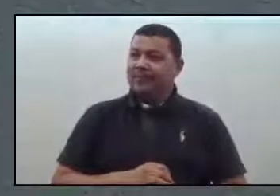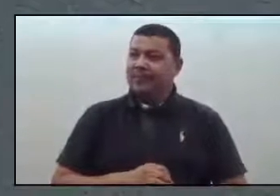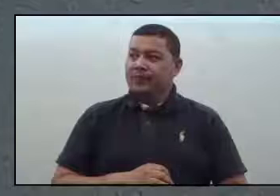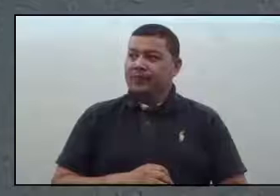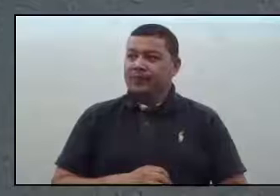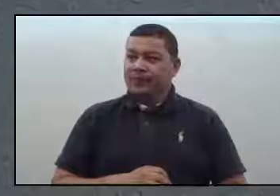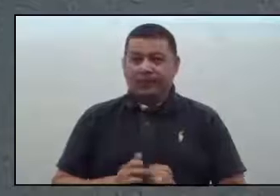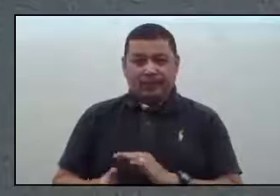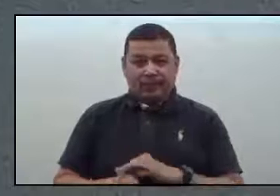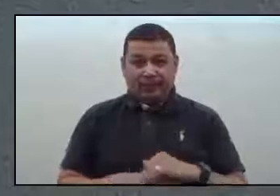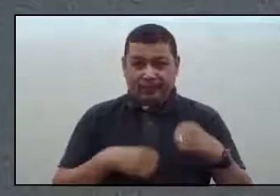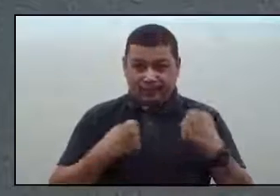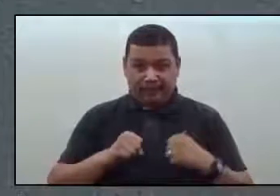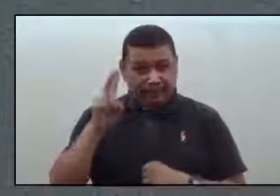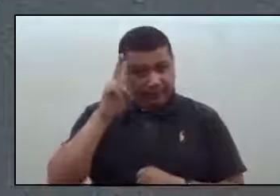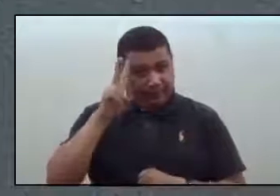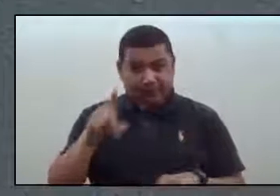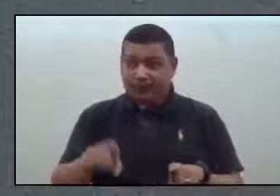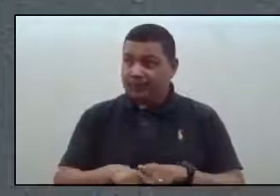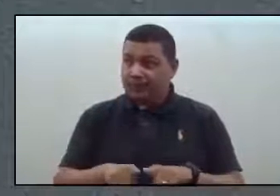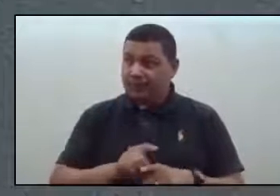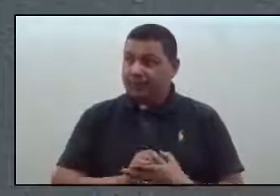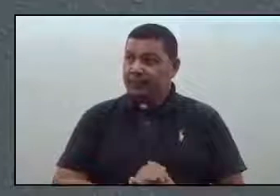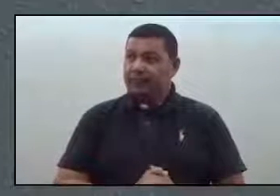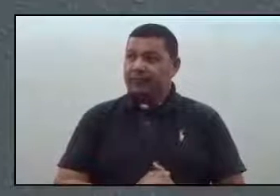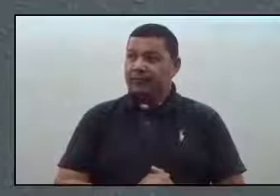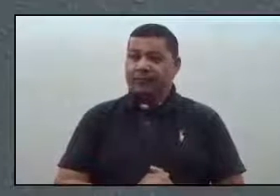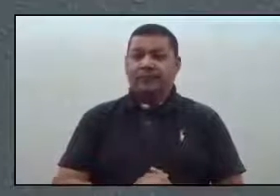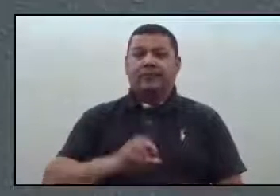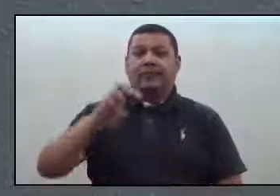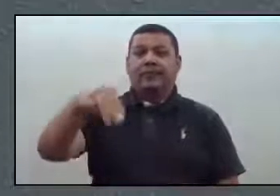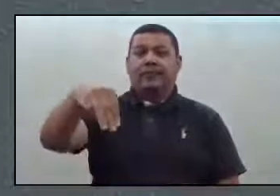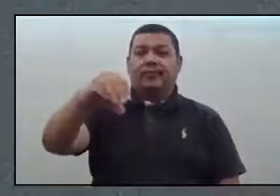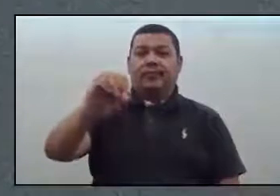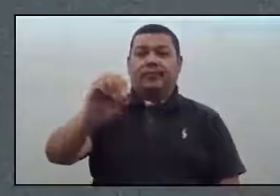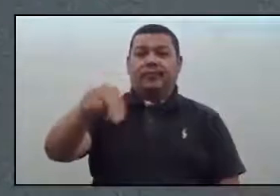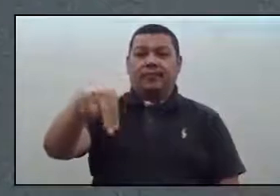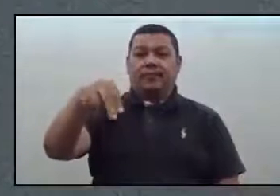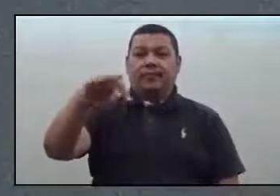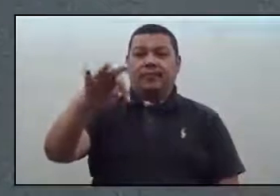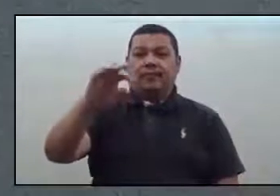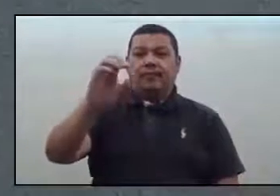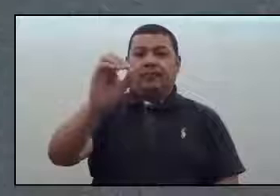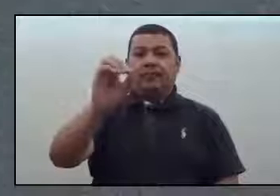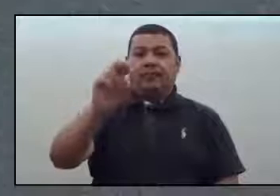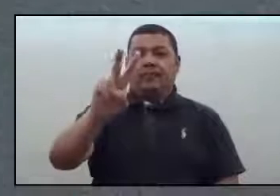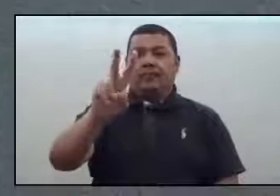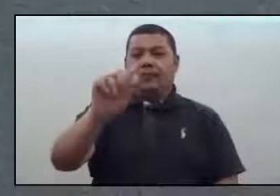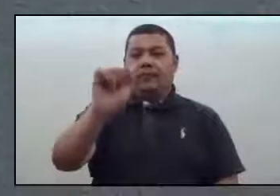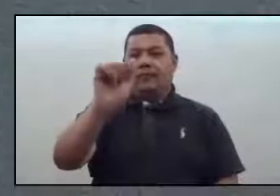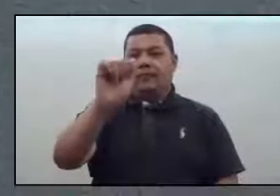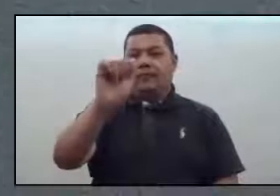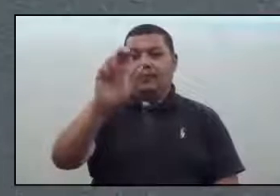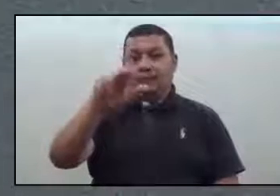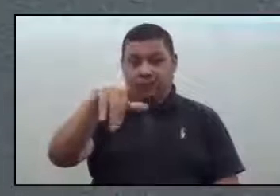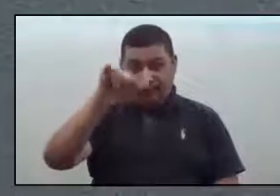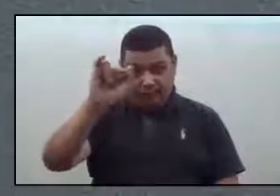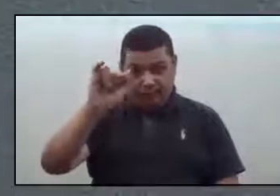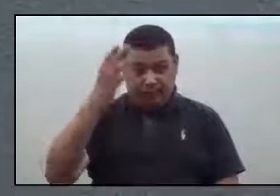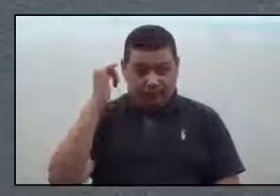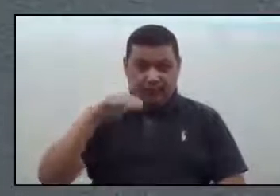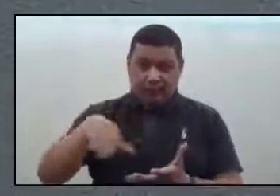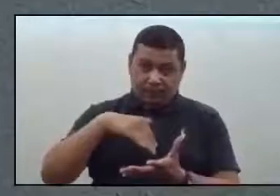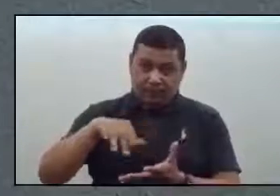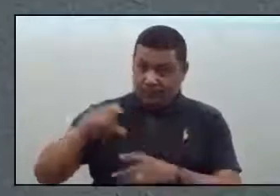não posso deixar de lembrar e agradecer o Evandro Padovani, que é o secretário de Estado da Agricultura. Eu sei da história do